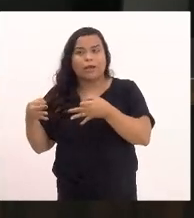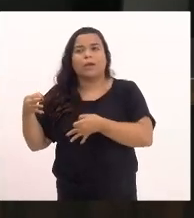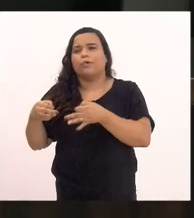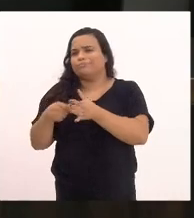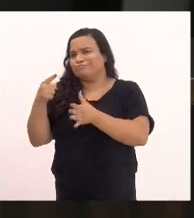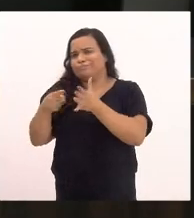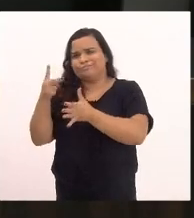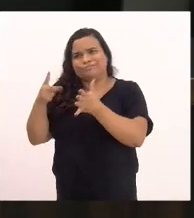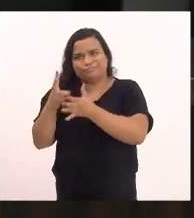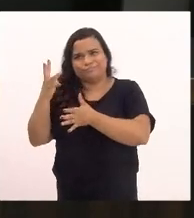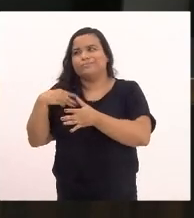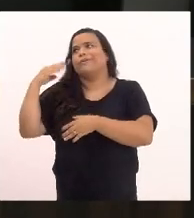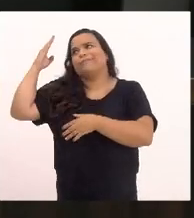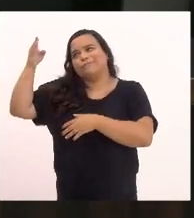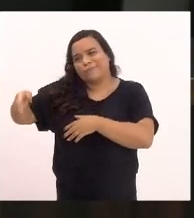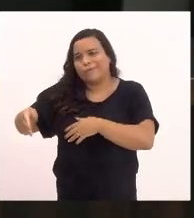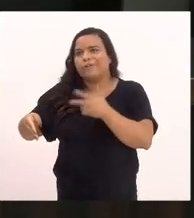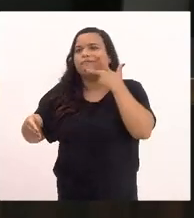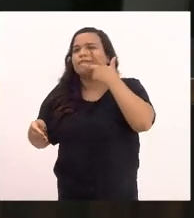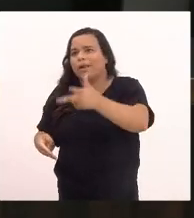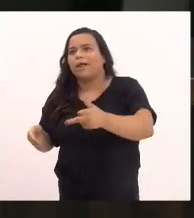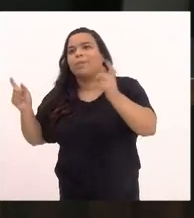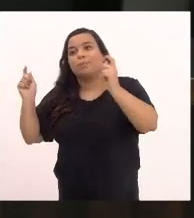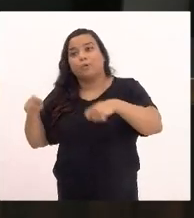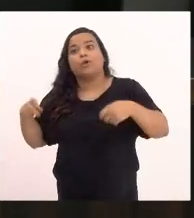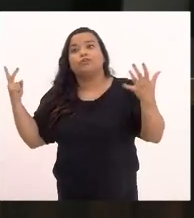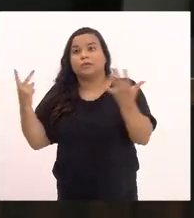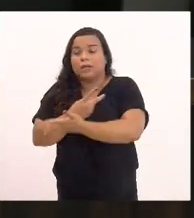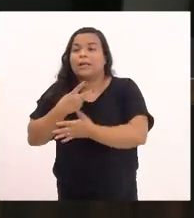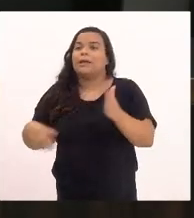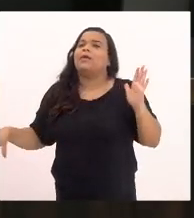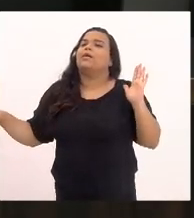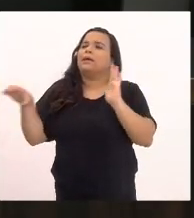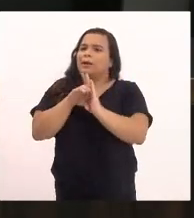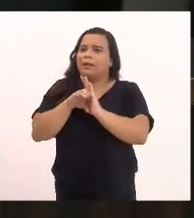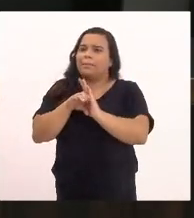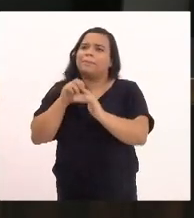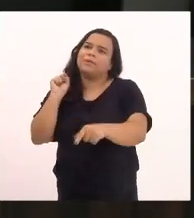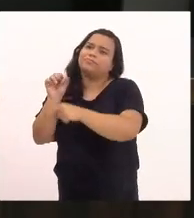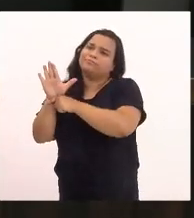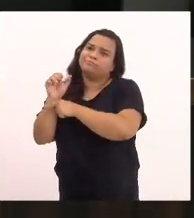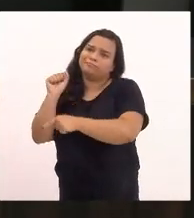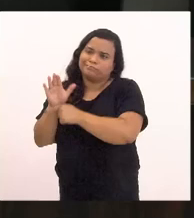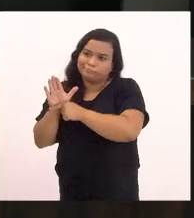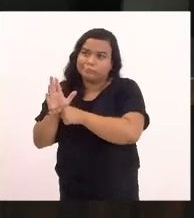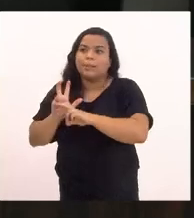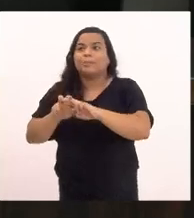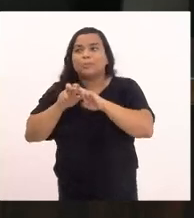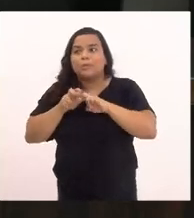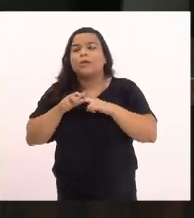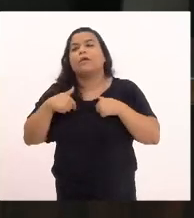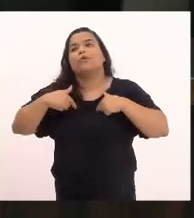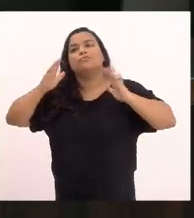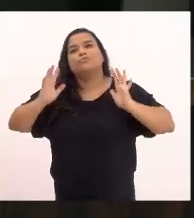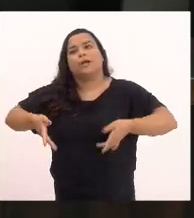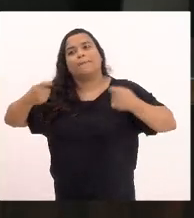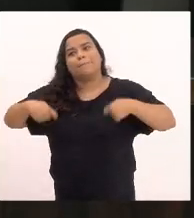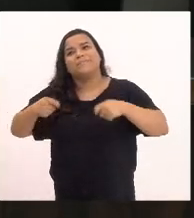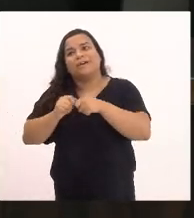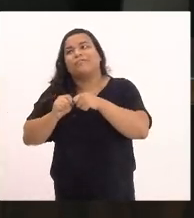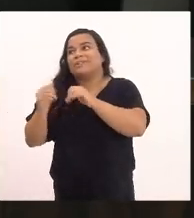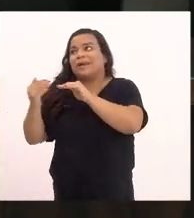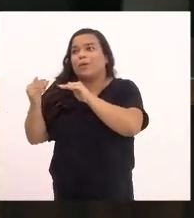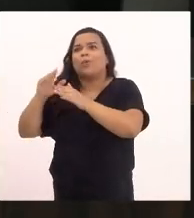vez para falar que poderia responder por crime de desobediência, porque já tinha que fazer algum acordo